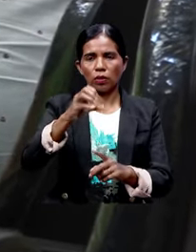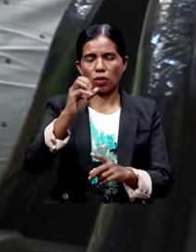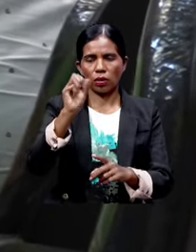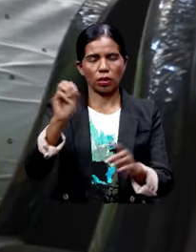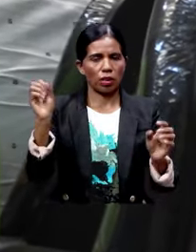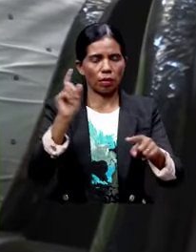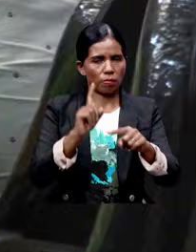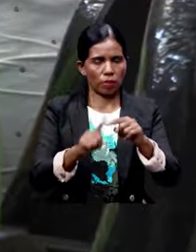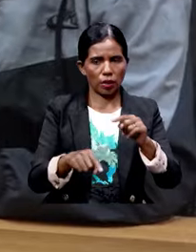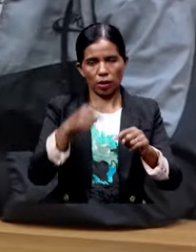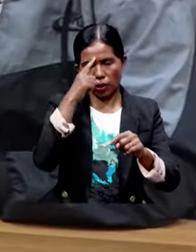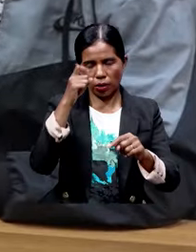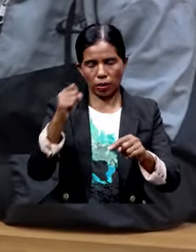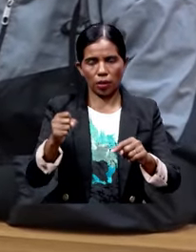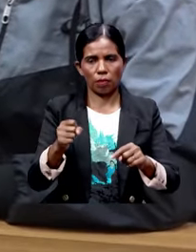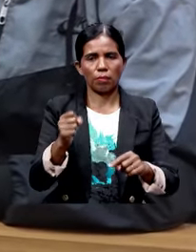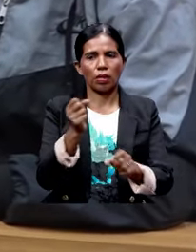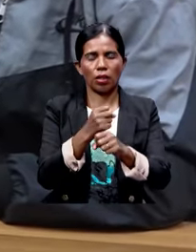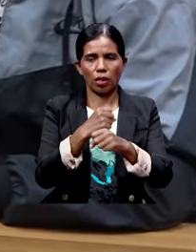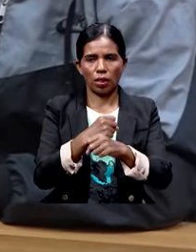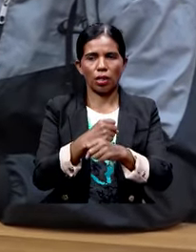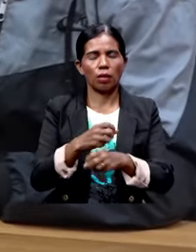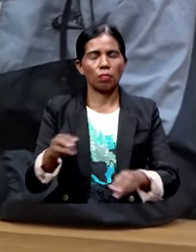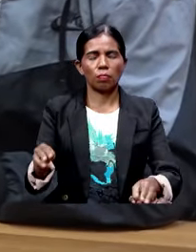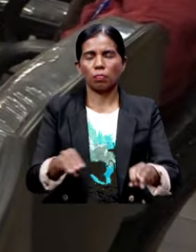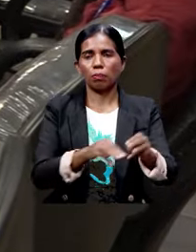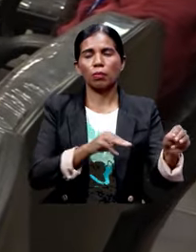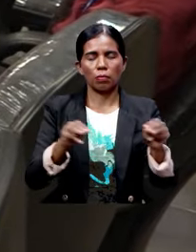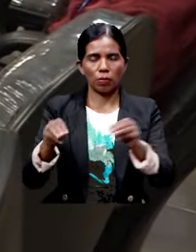la autoriza ho razaun perturba movimento publiko. João Carlos Tomás Soares, Gemen.